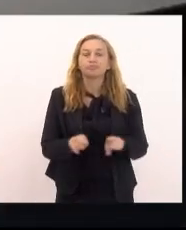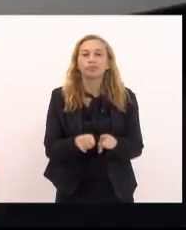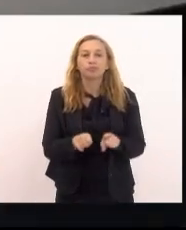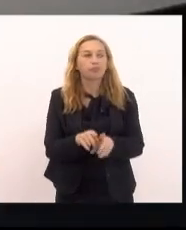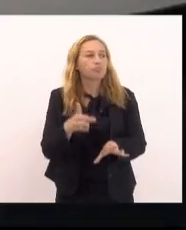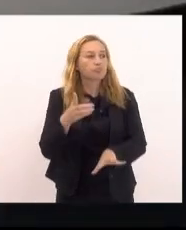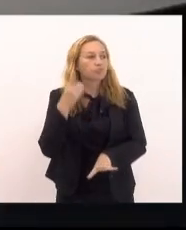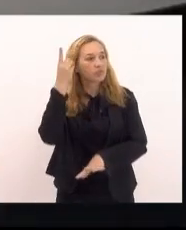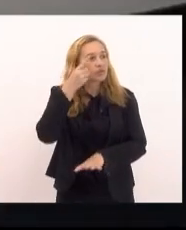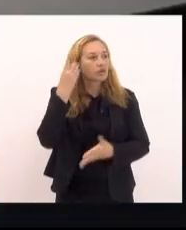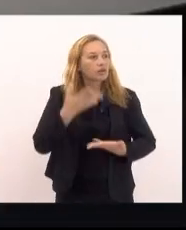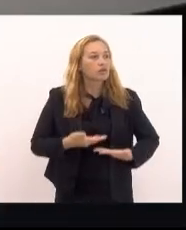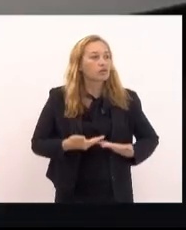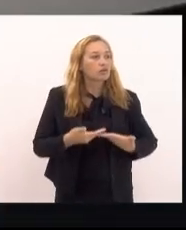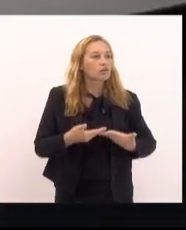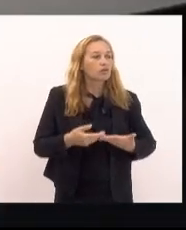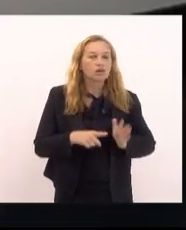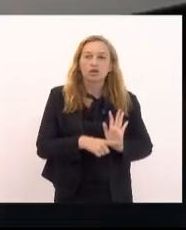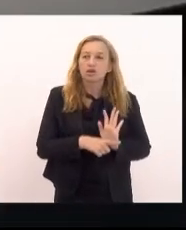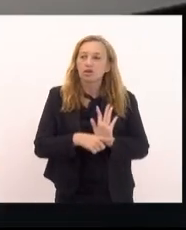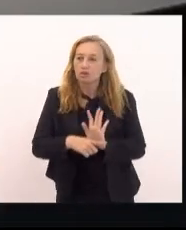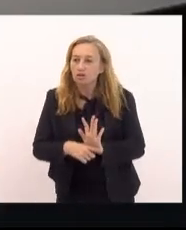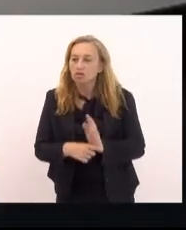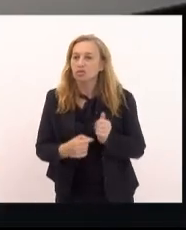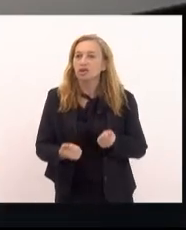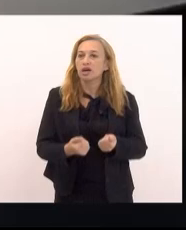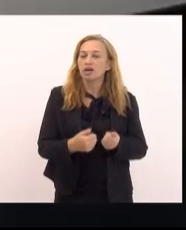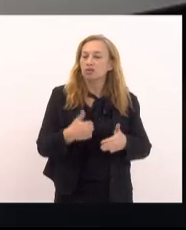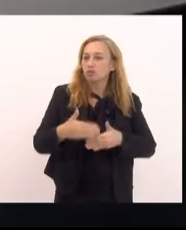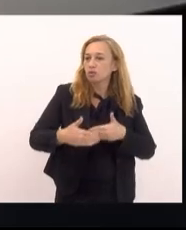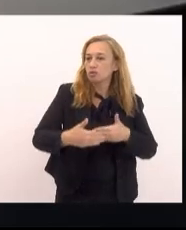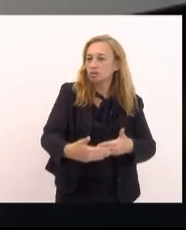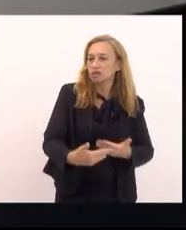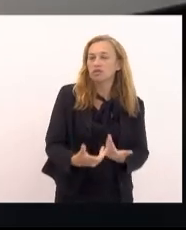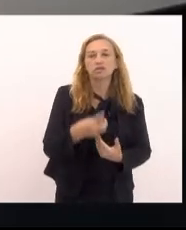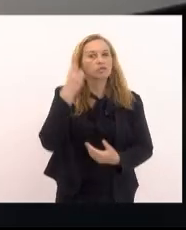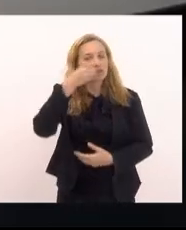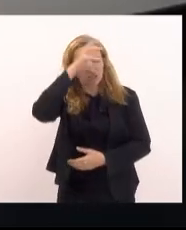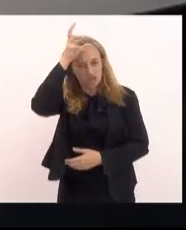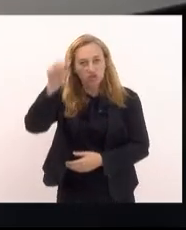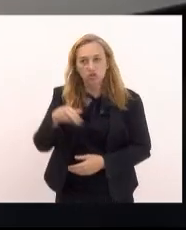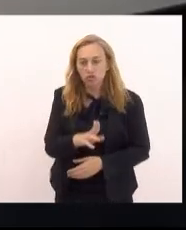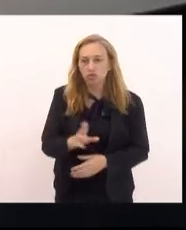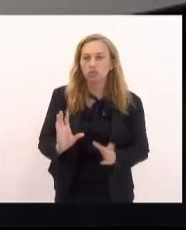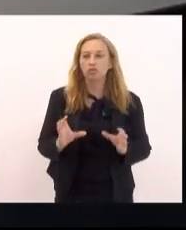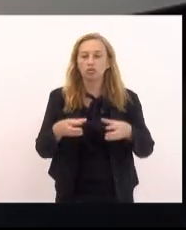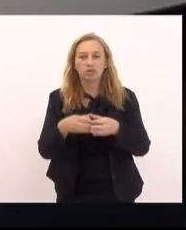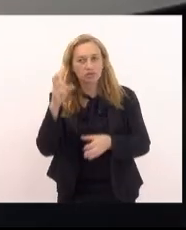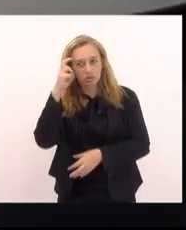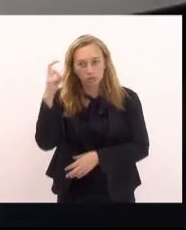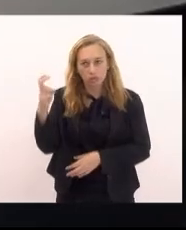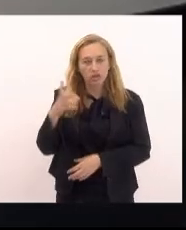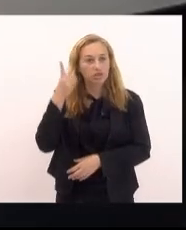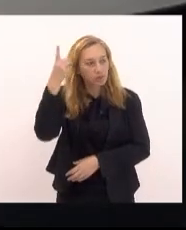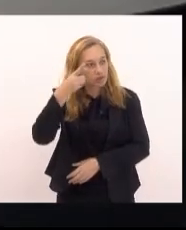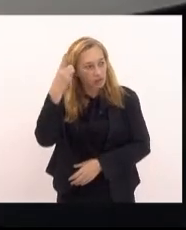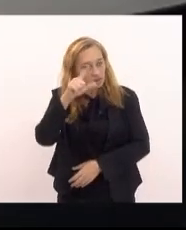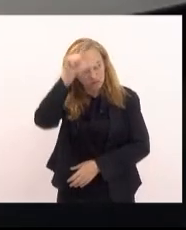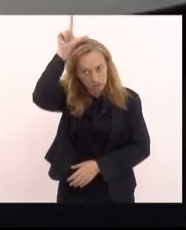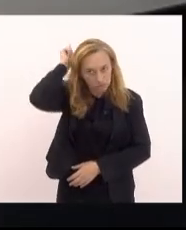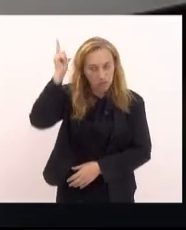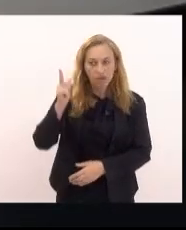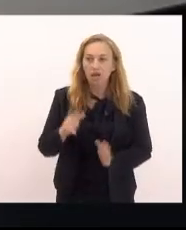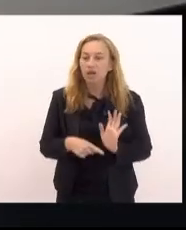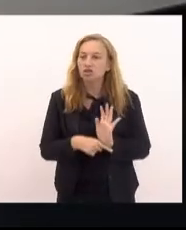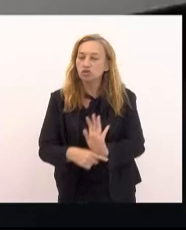deputados que ofereceram contribuições ao longo da tramitação, deputada Tia Ju, a Comissão de Cultura, o deputado Luiz Paulo, deu uma contribuição